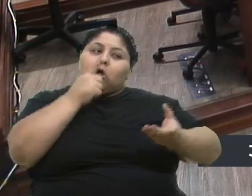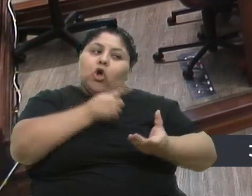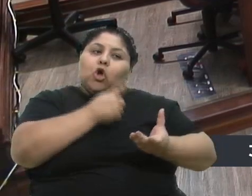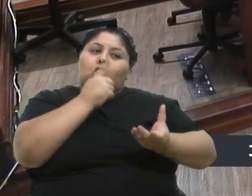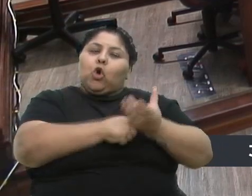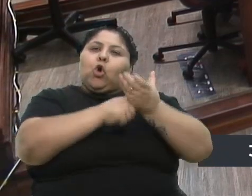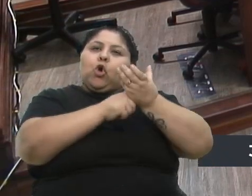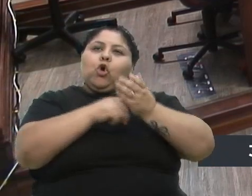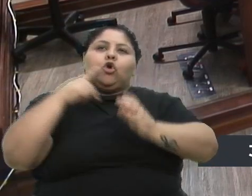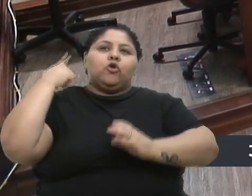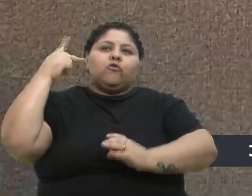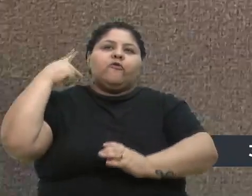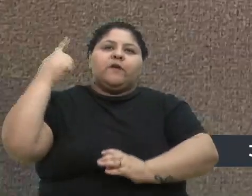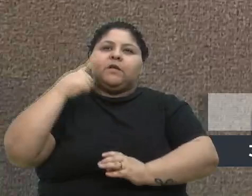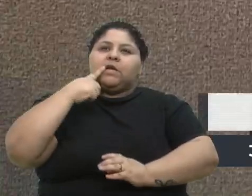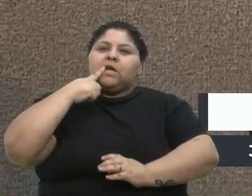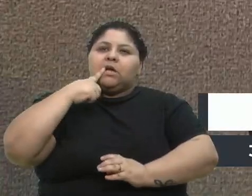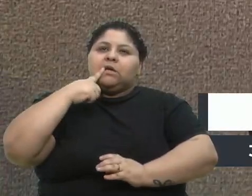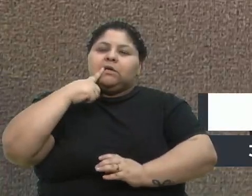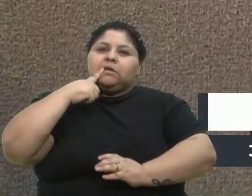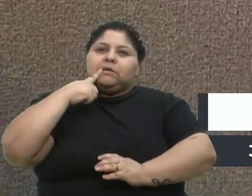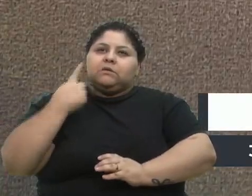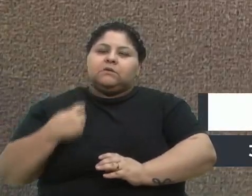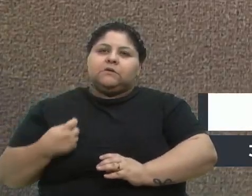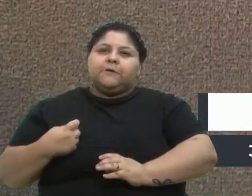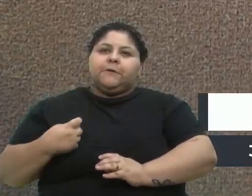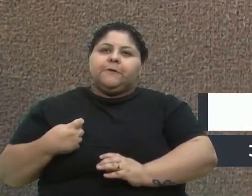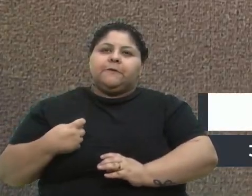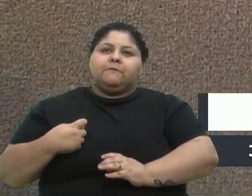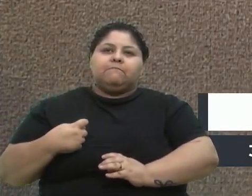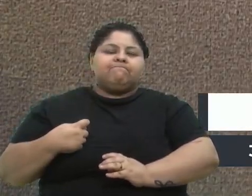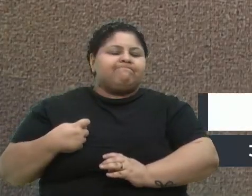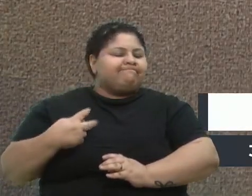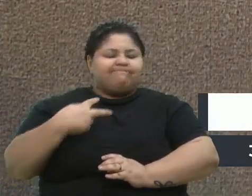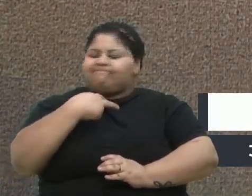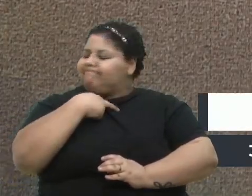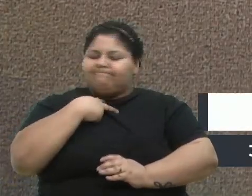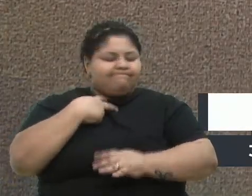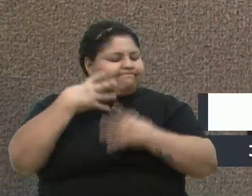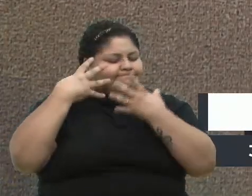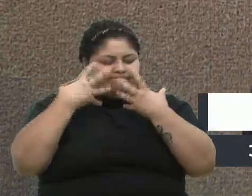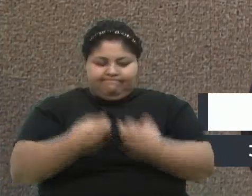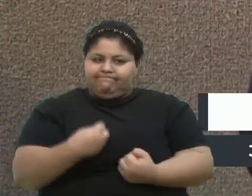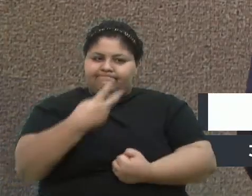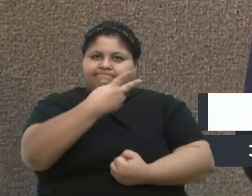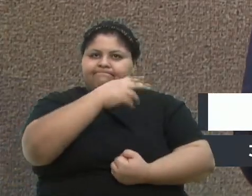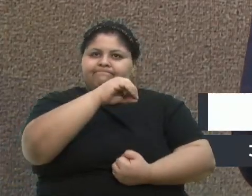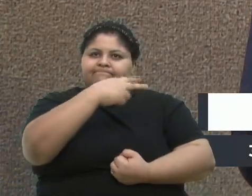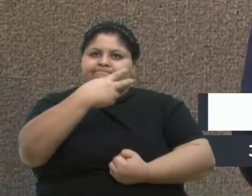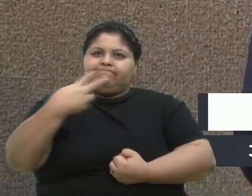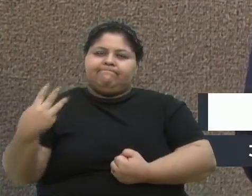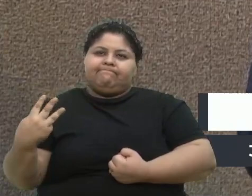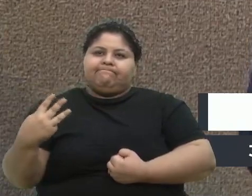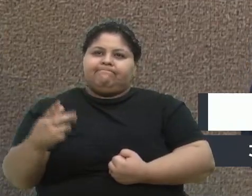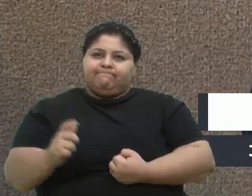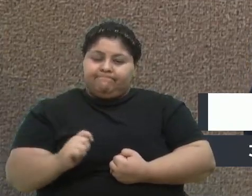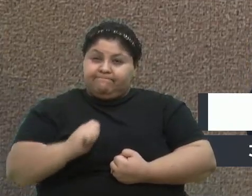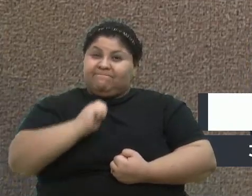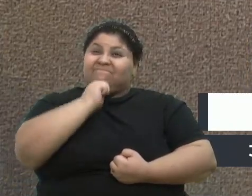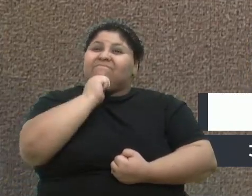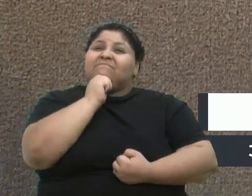né? É inadmissível que a gente, em 2023, ainda esteja